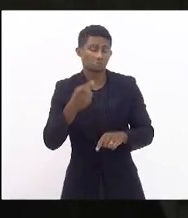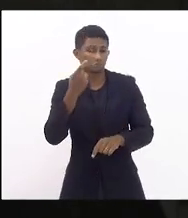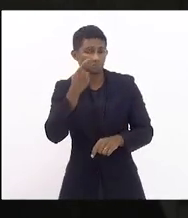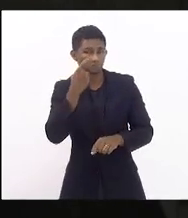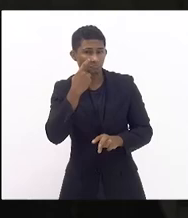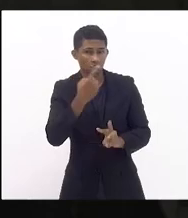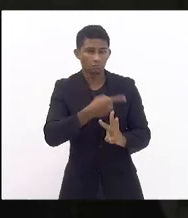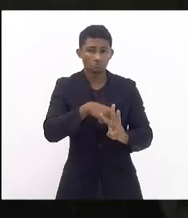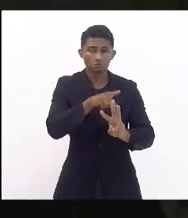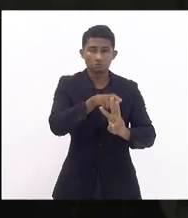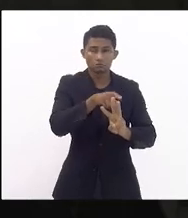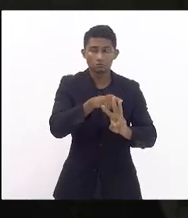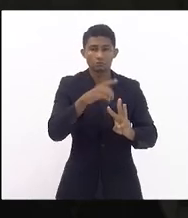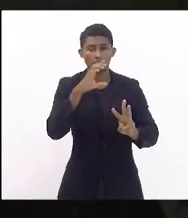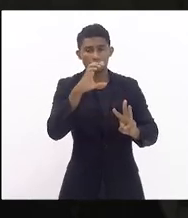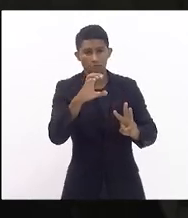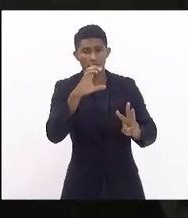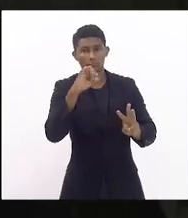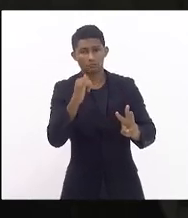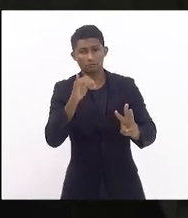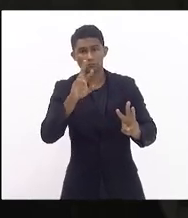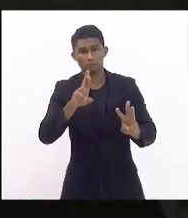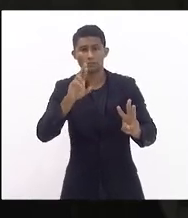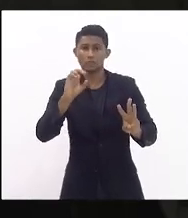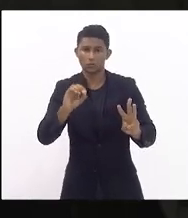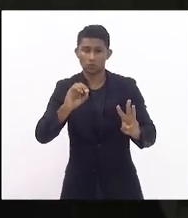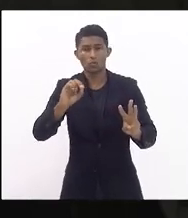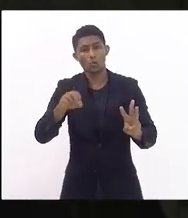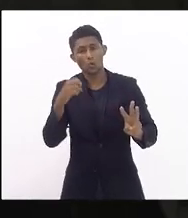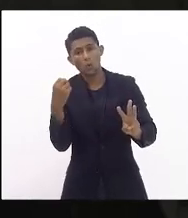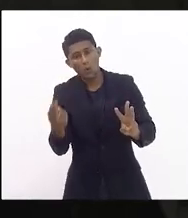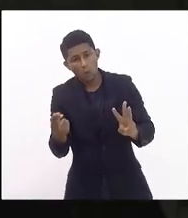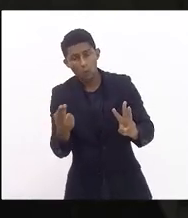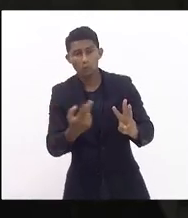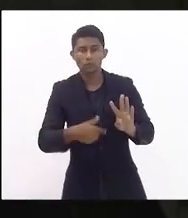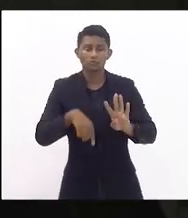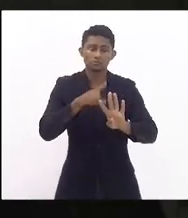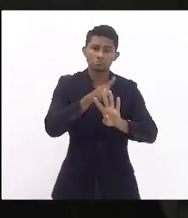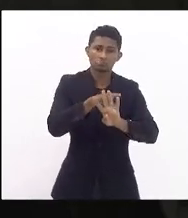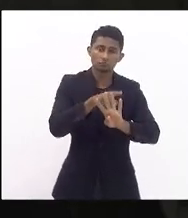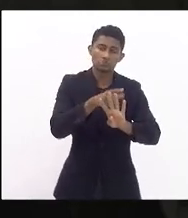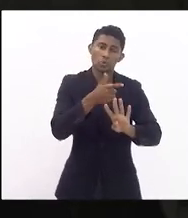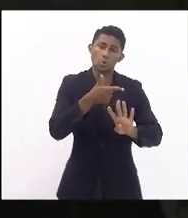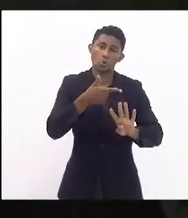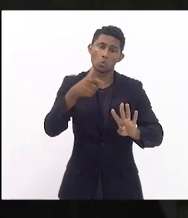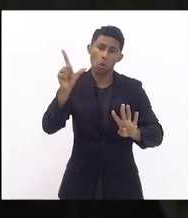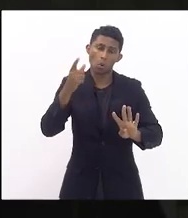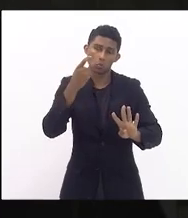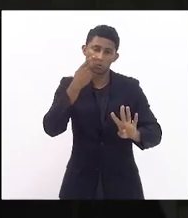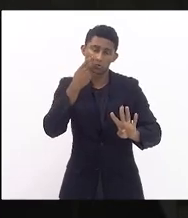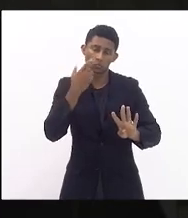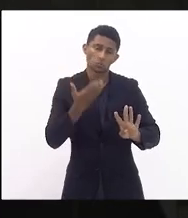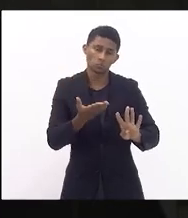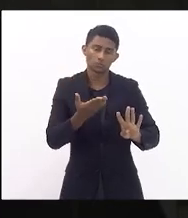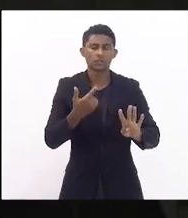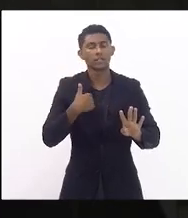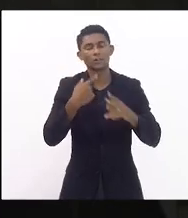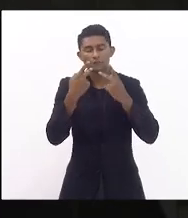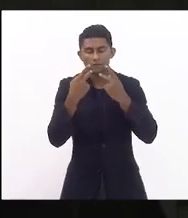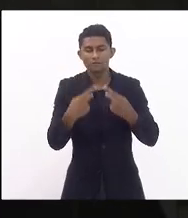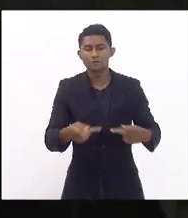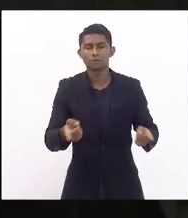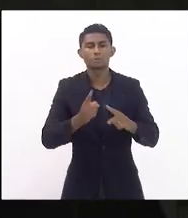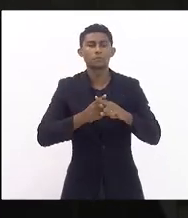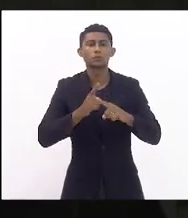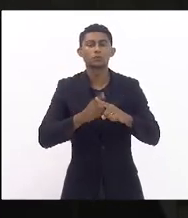o candidato Ciro Gomes, ou, quiçá, um outro candidato terceira via. E o que eu quero dizer com